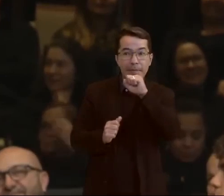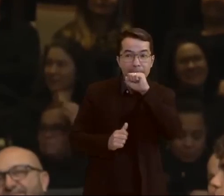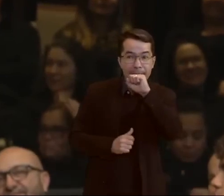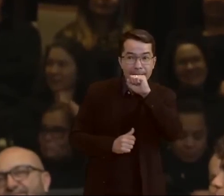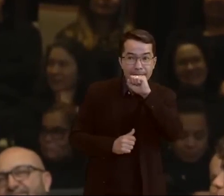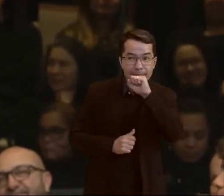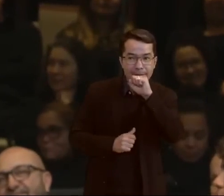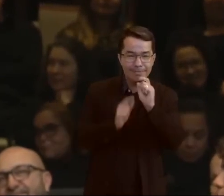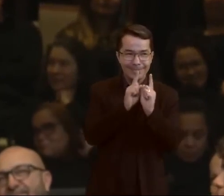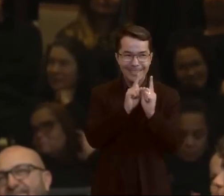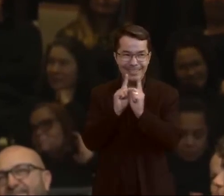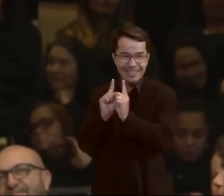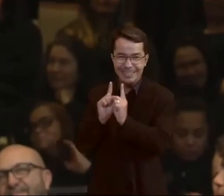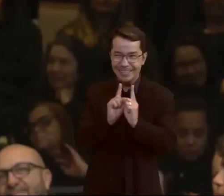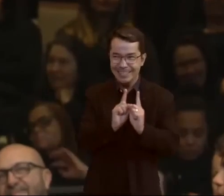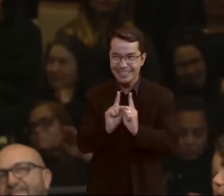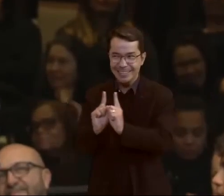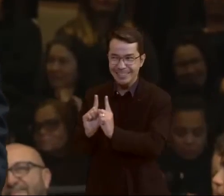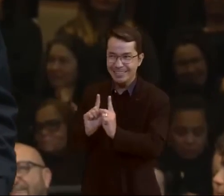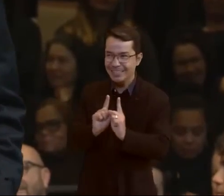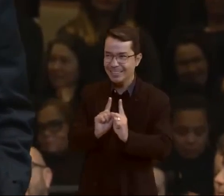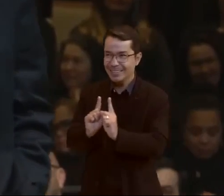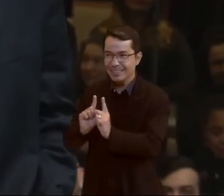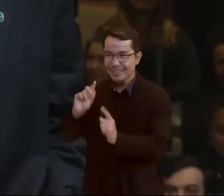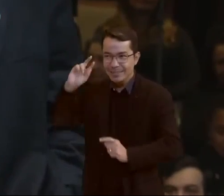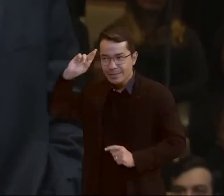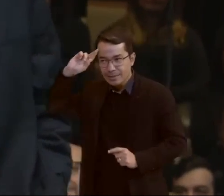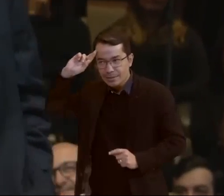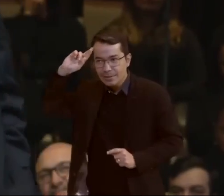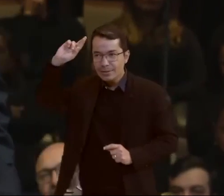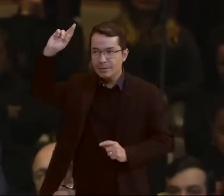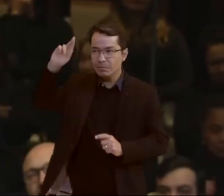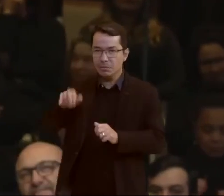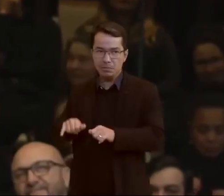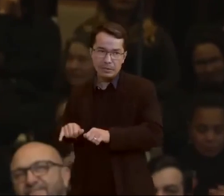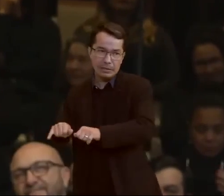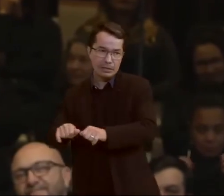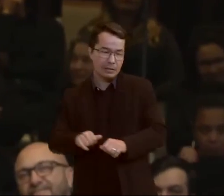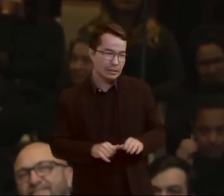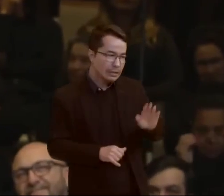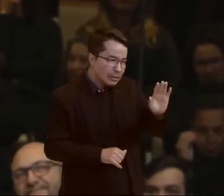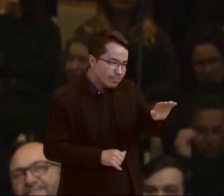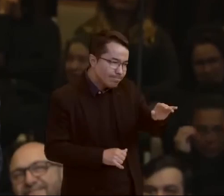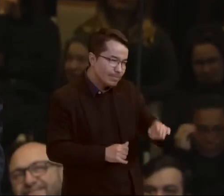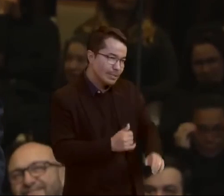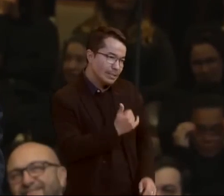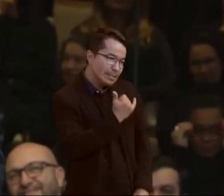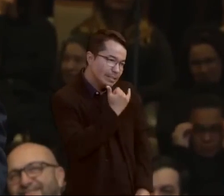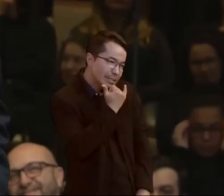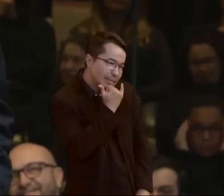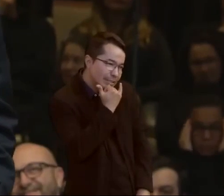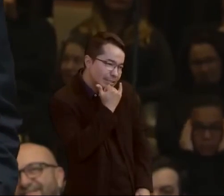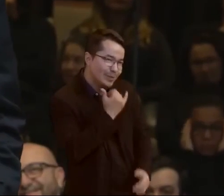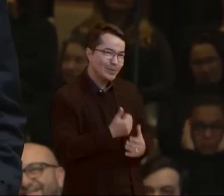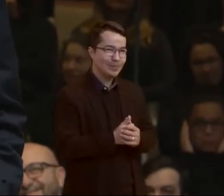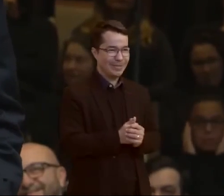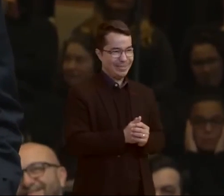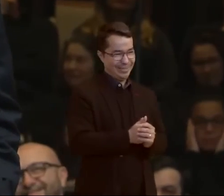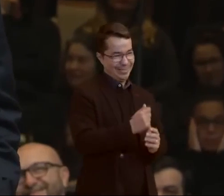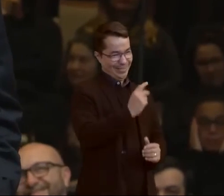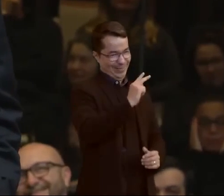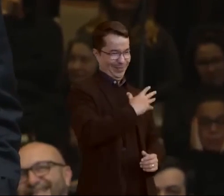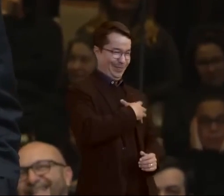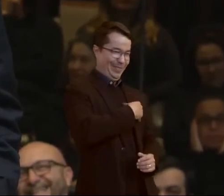mercearia. E aí o dono da mercearia falou assim, olha, dona Letícia, seu filho aqui veio 2